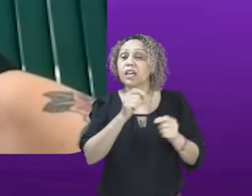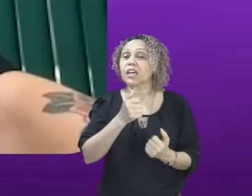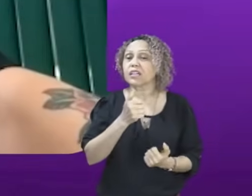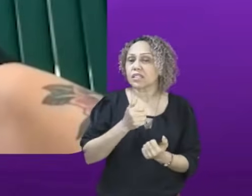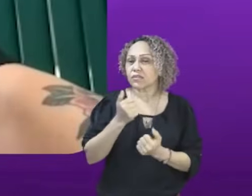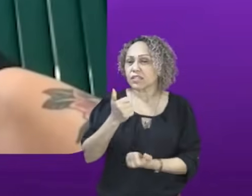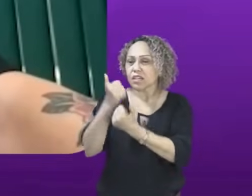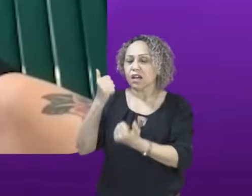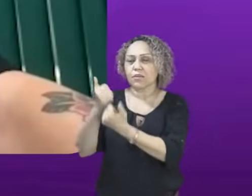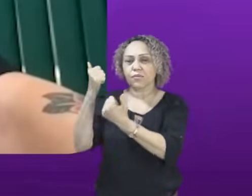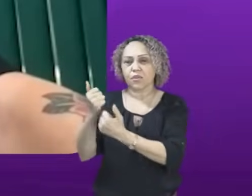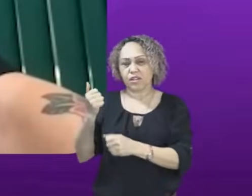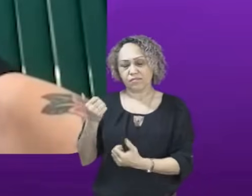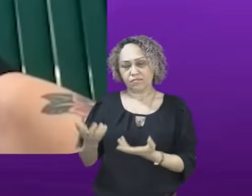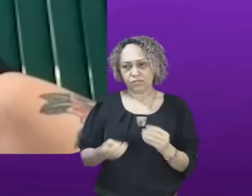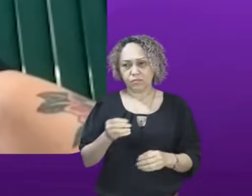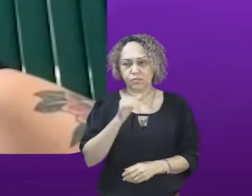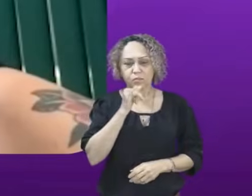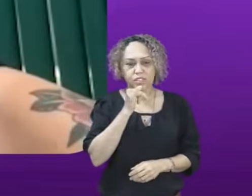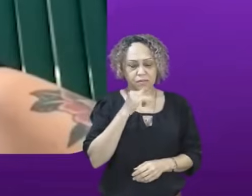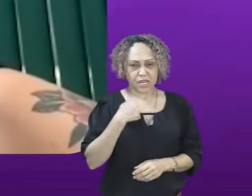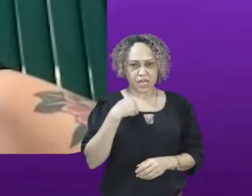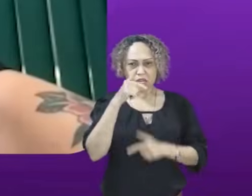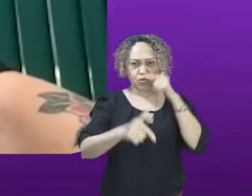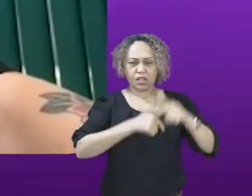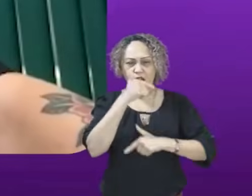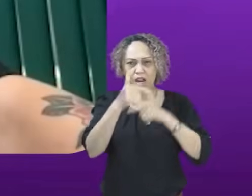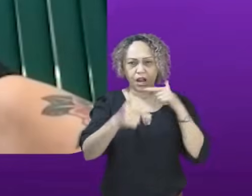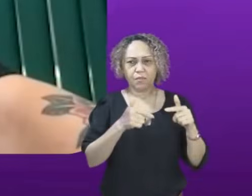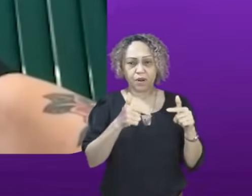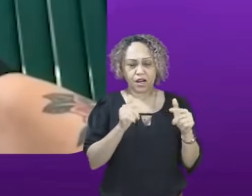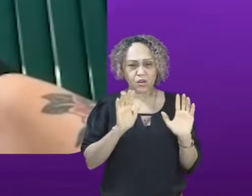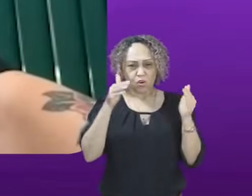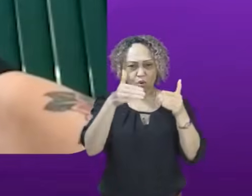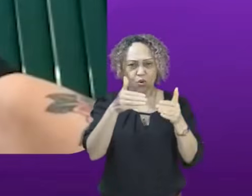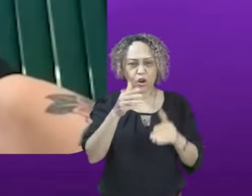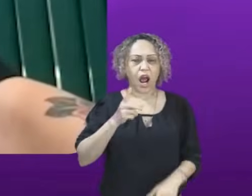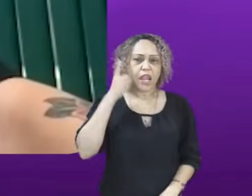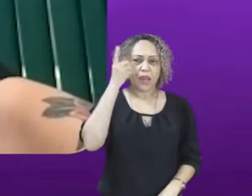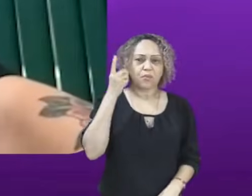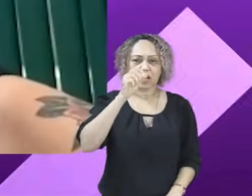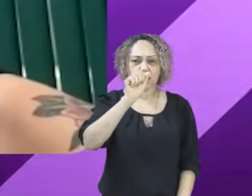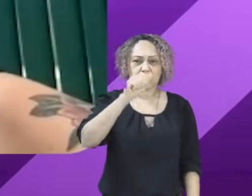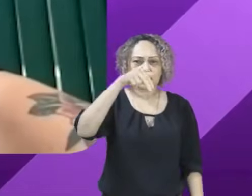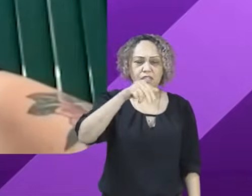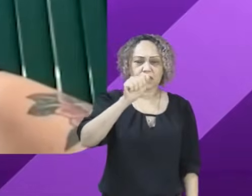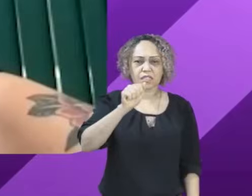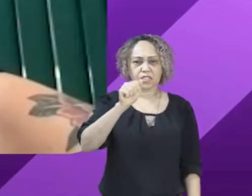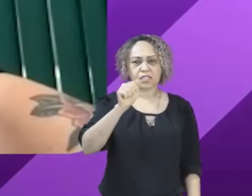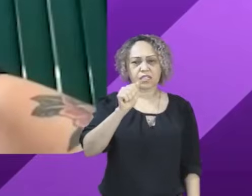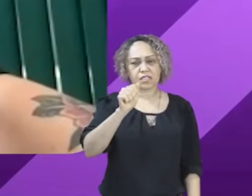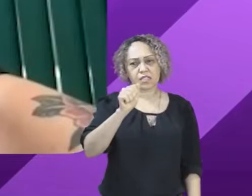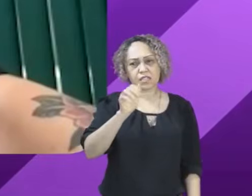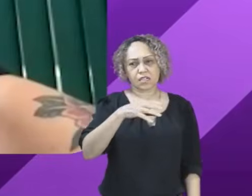defende. Hoje eu trabalho para uma deputada que a principal bandeira dela é a saúde, a deputada Ana Paula Lima. Já trabalhei com outros deputados que a principal bandeira dele